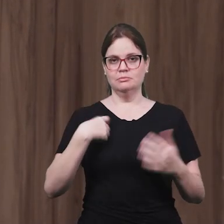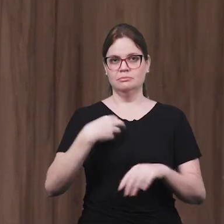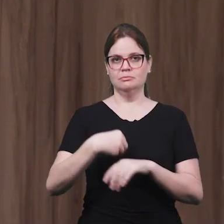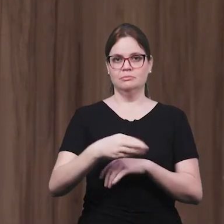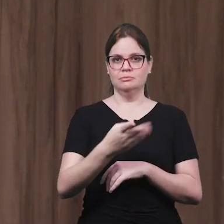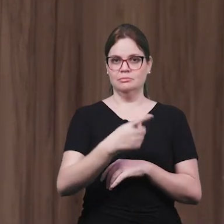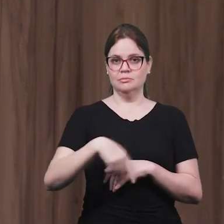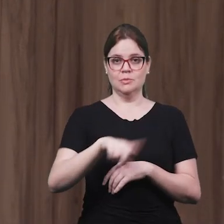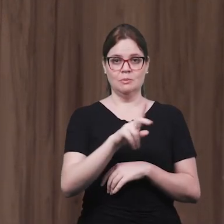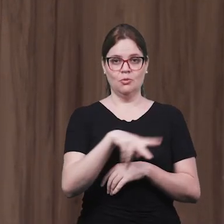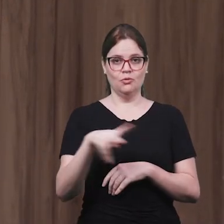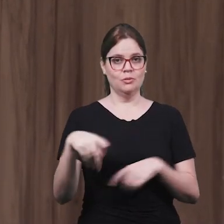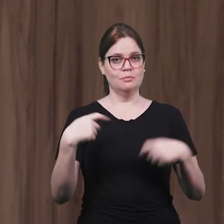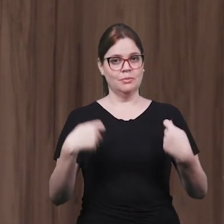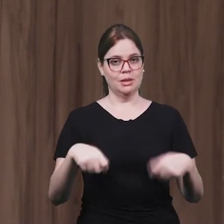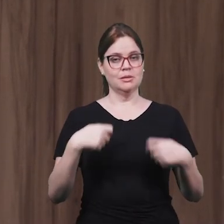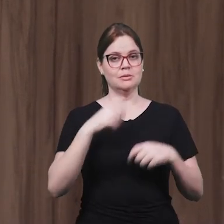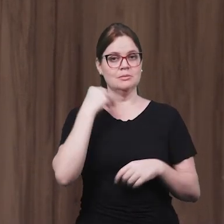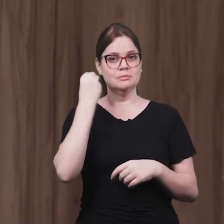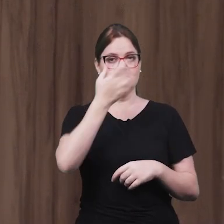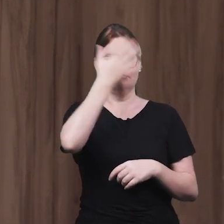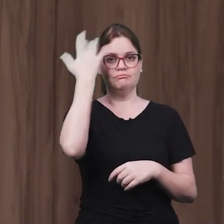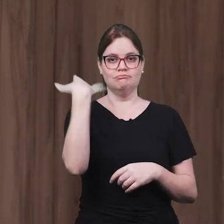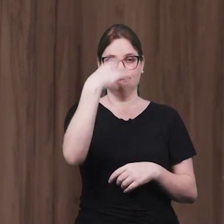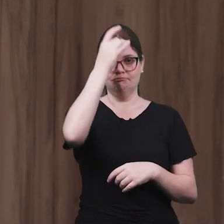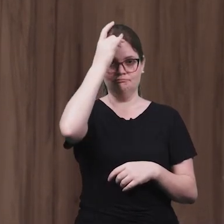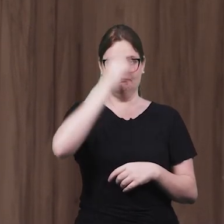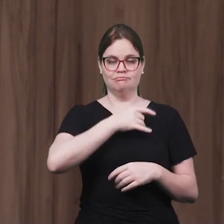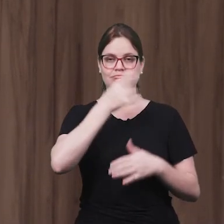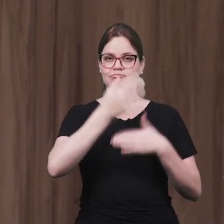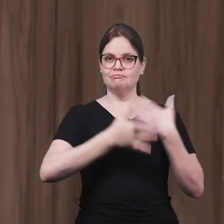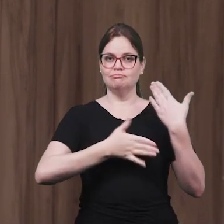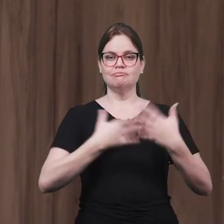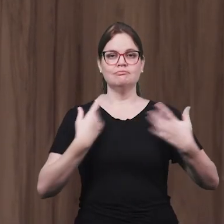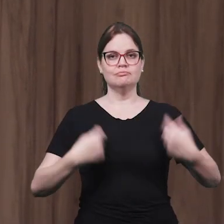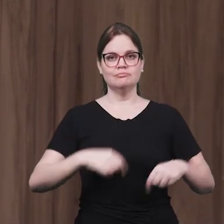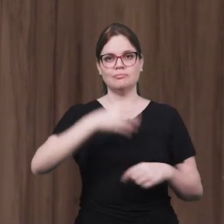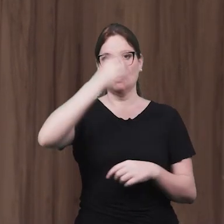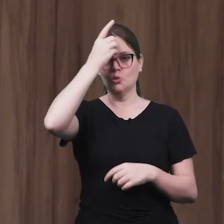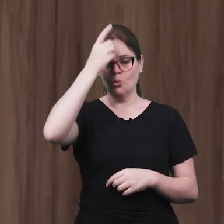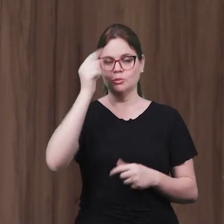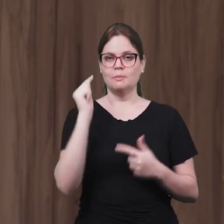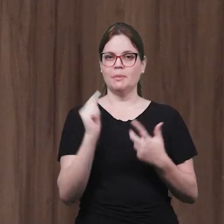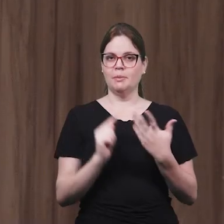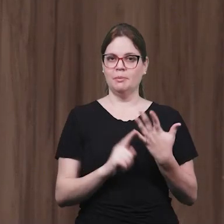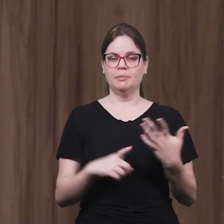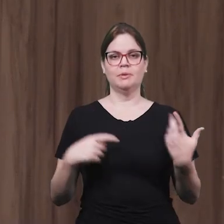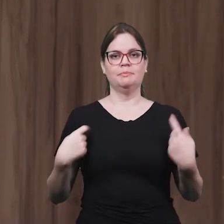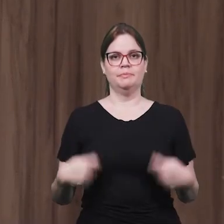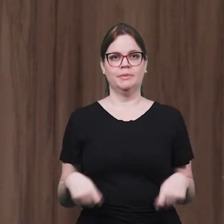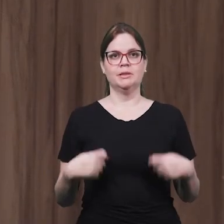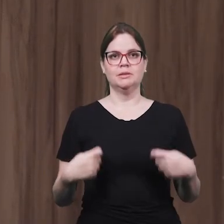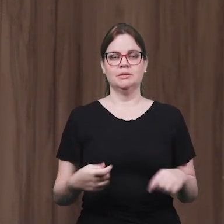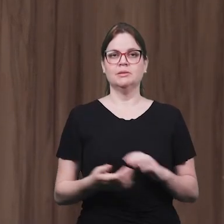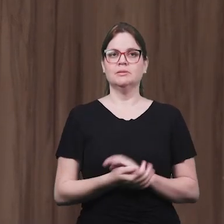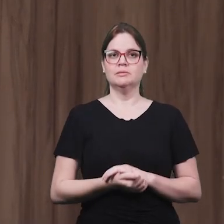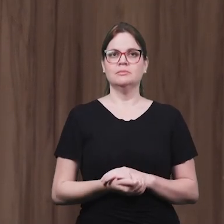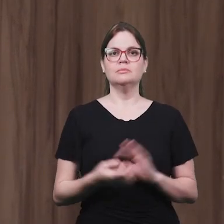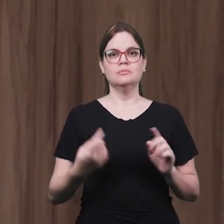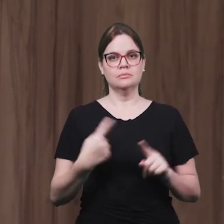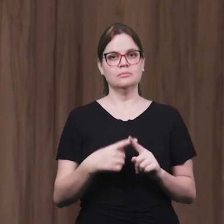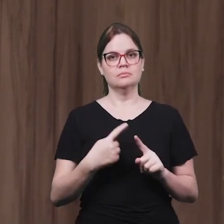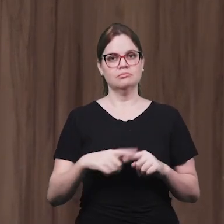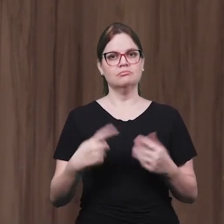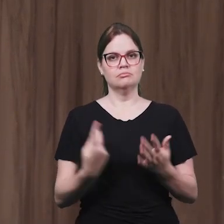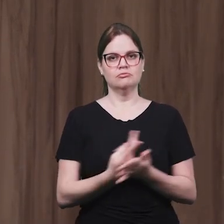Ser batizadas com o Espírito Santo, ser cheias do Espírito Santo, ter dons espirituais, que isso realmente